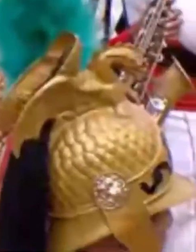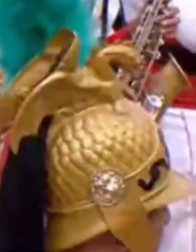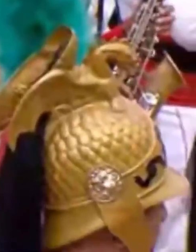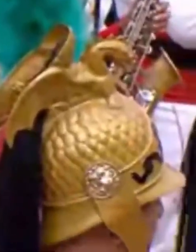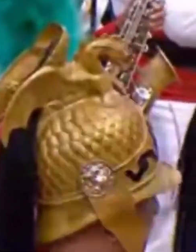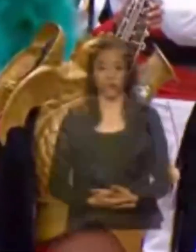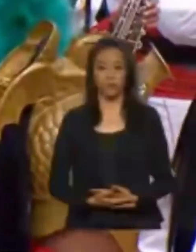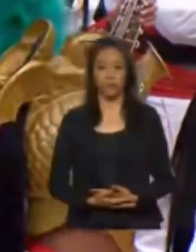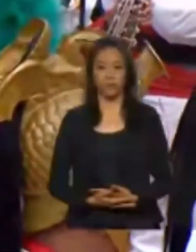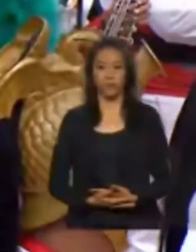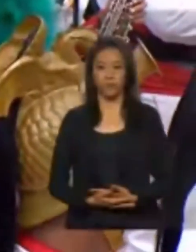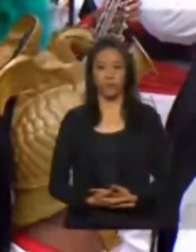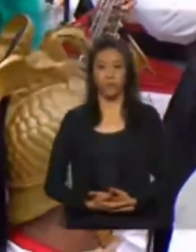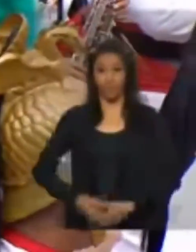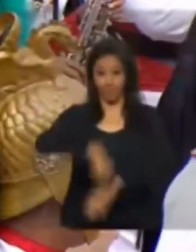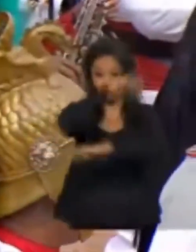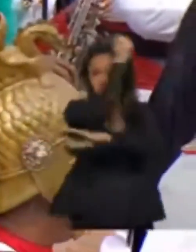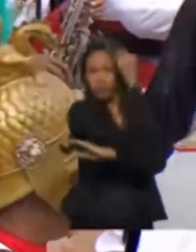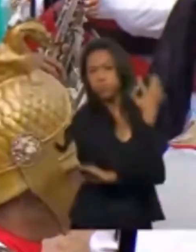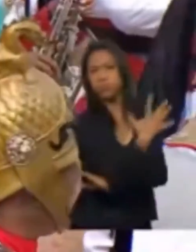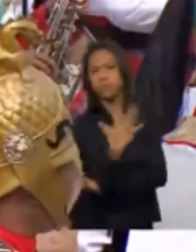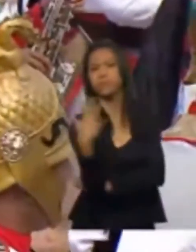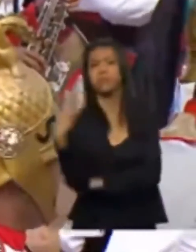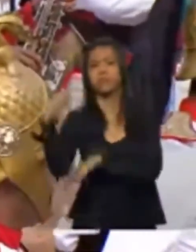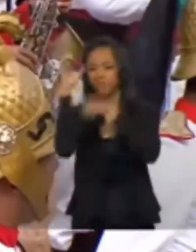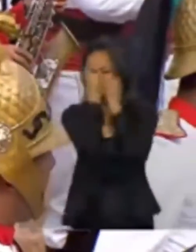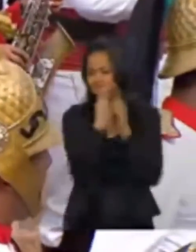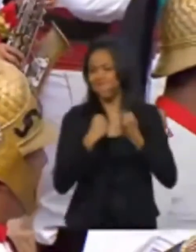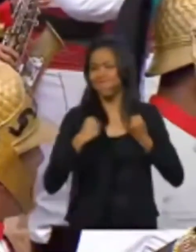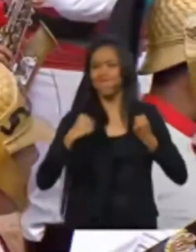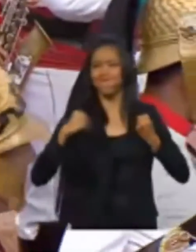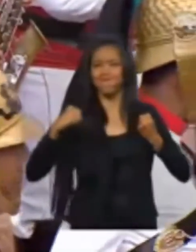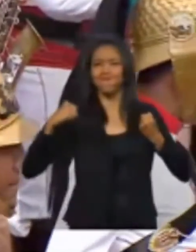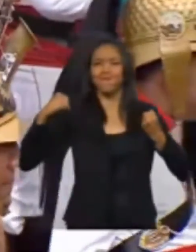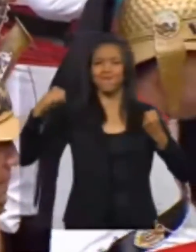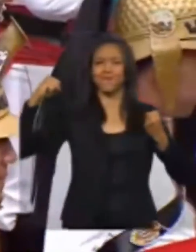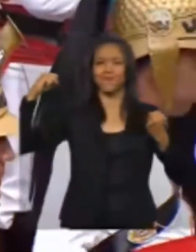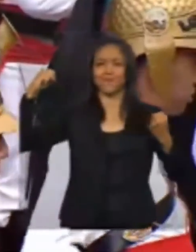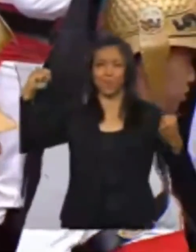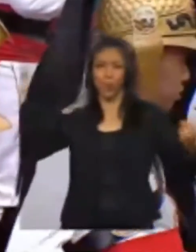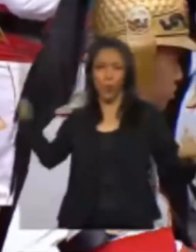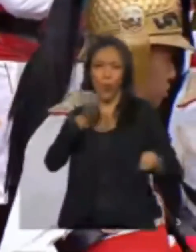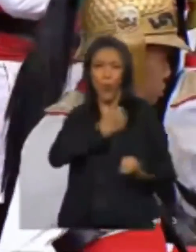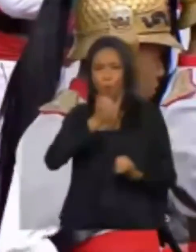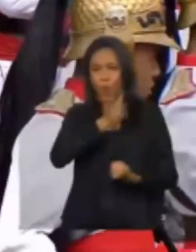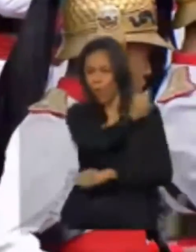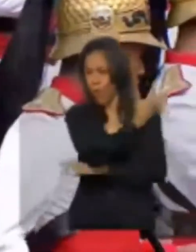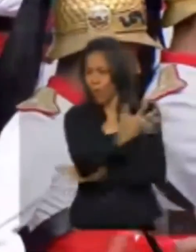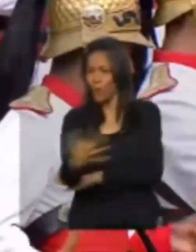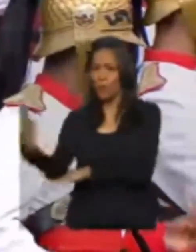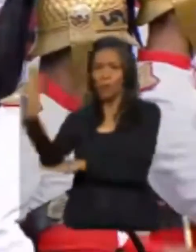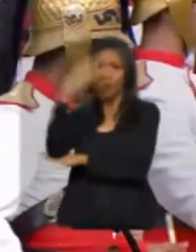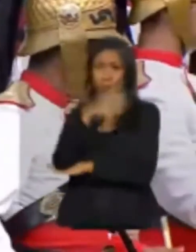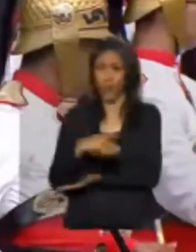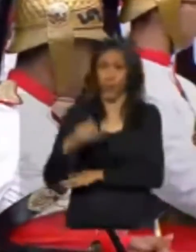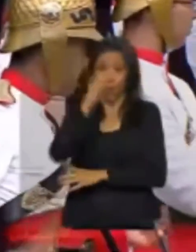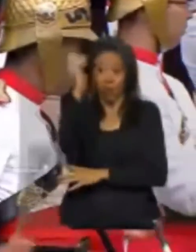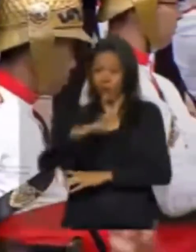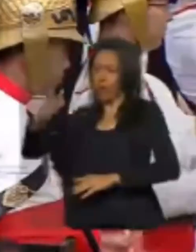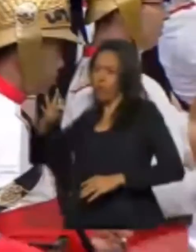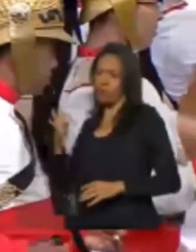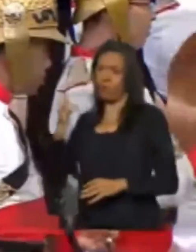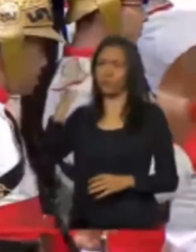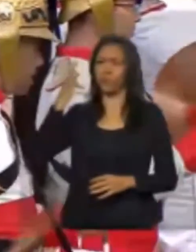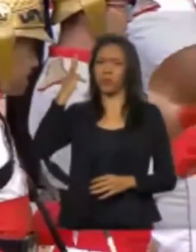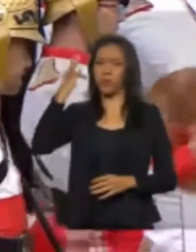infelizmente. É isso. Uma boa noite a todos, um bom final de semana e até a próxima semana, se